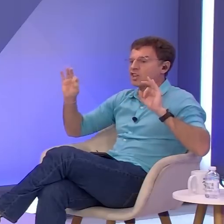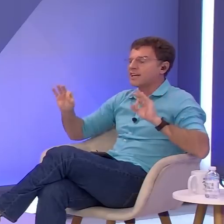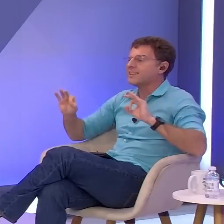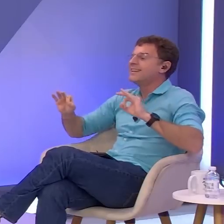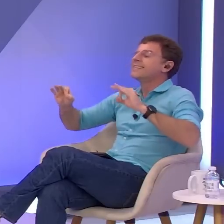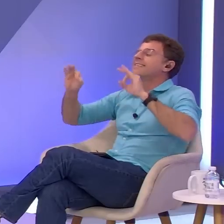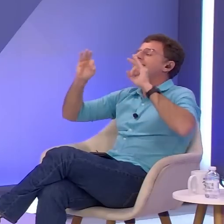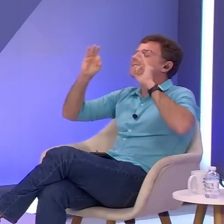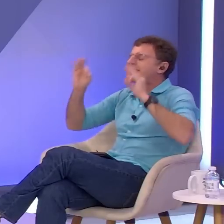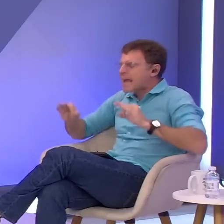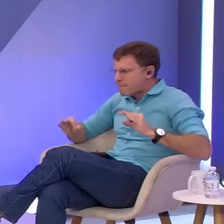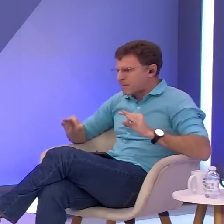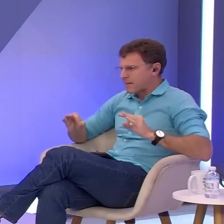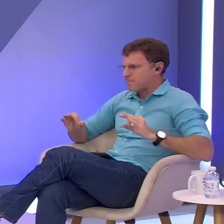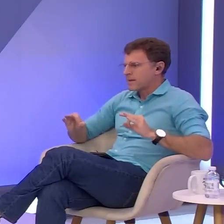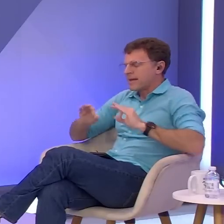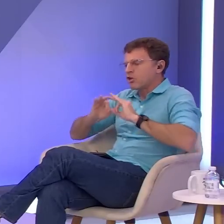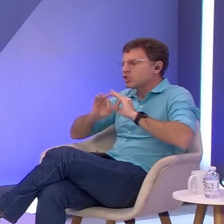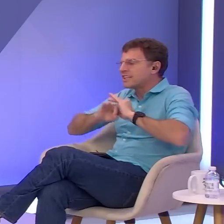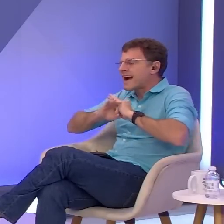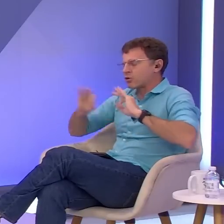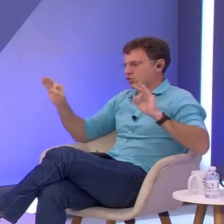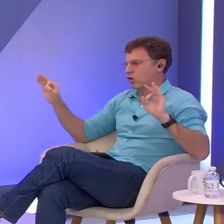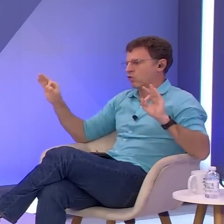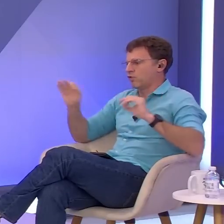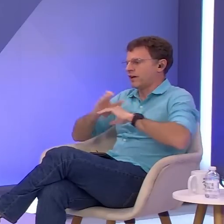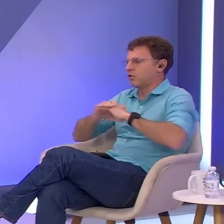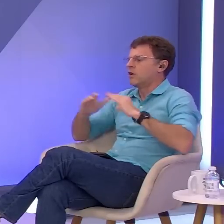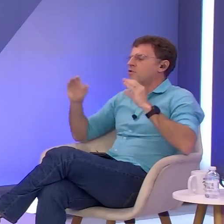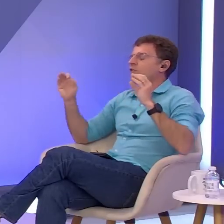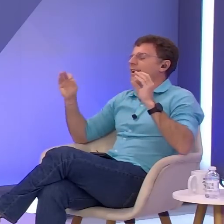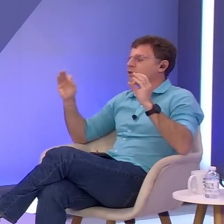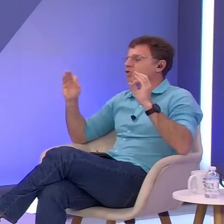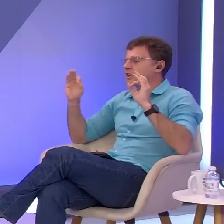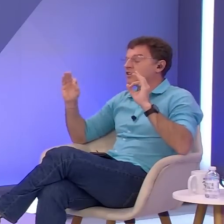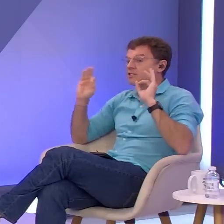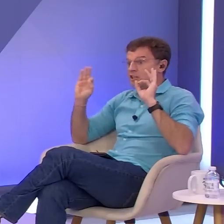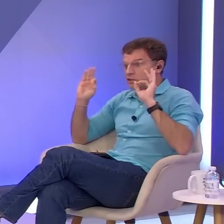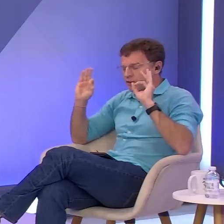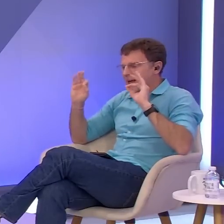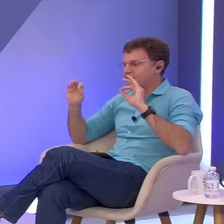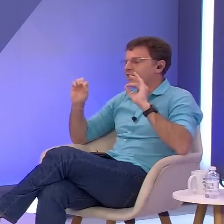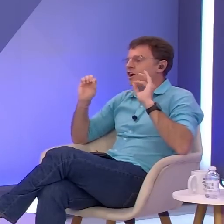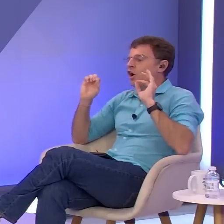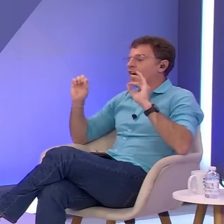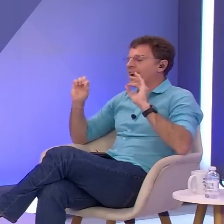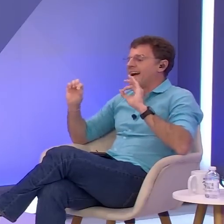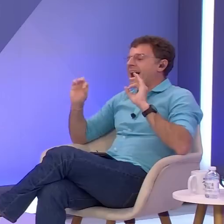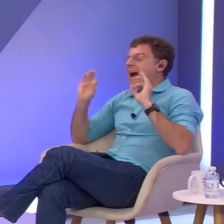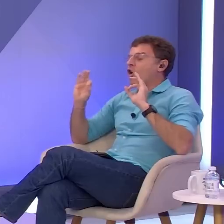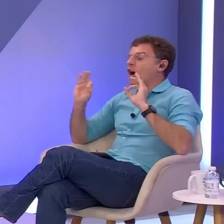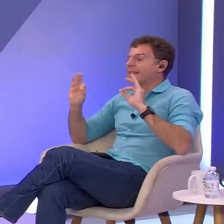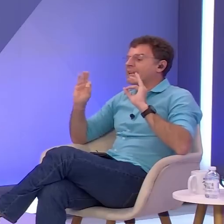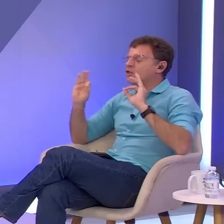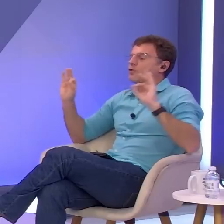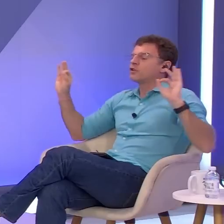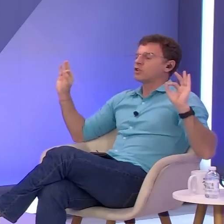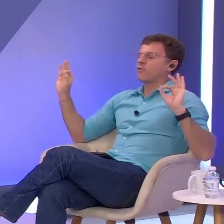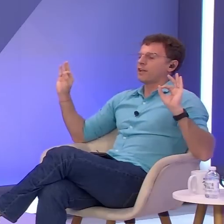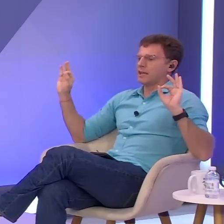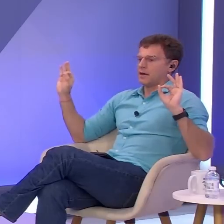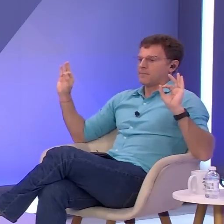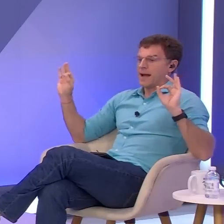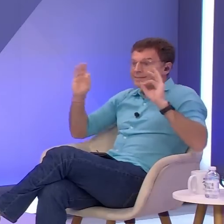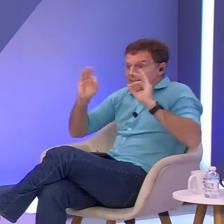sites de esquerda que sempre elogiaram só o governo, falando o seguinte, a seguinte frase, olha, agora tá